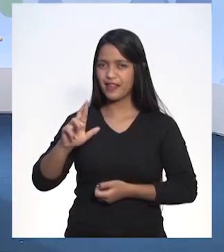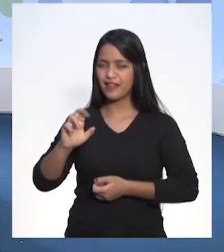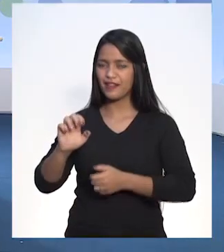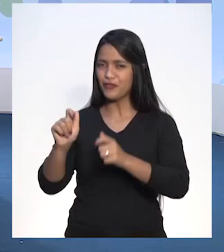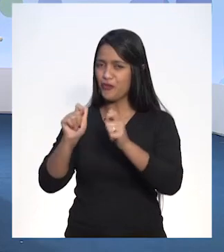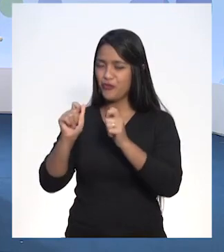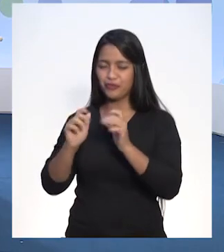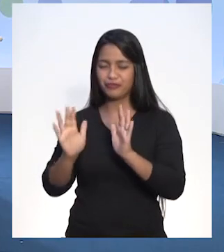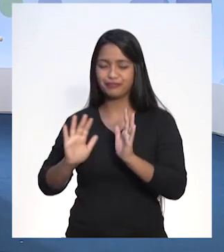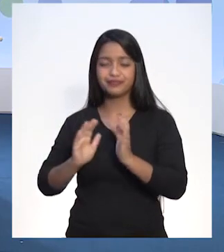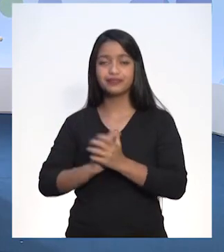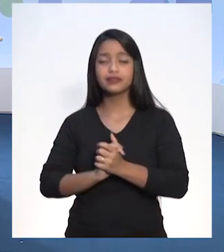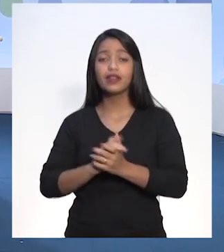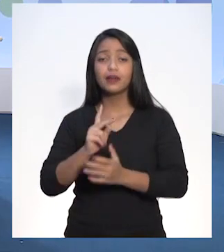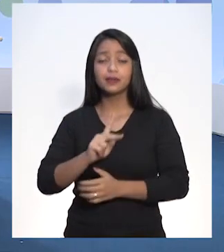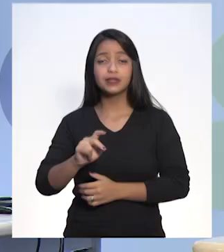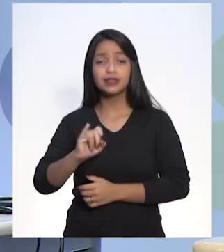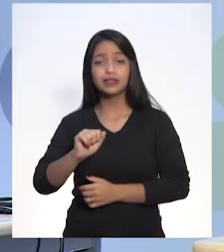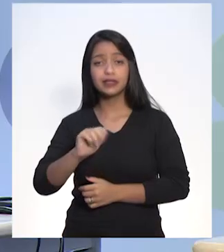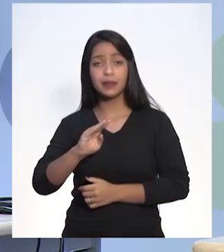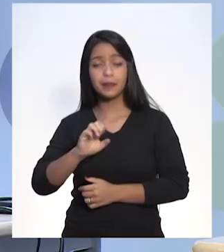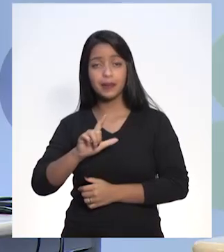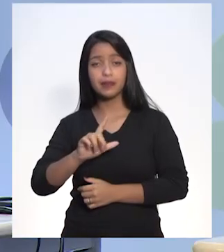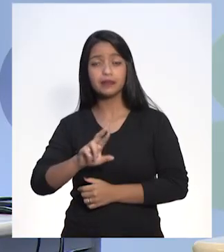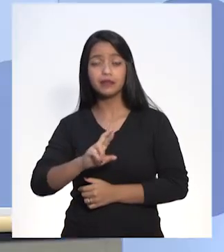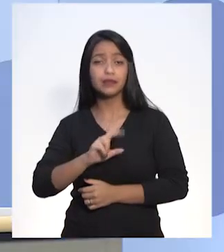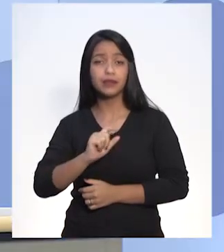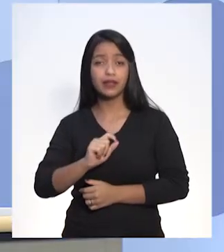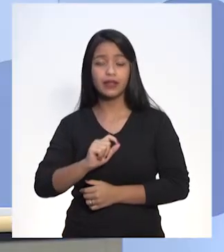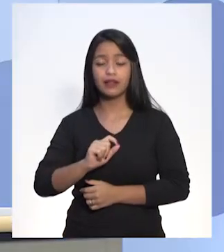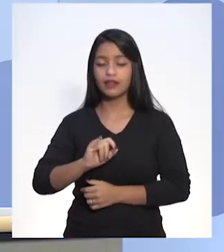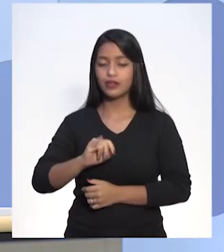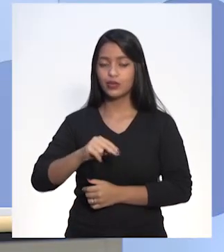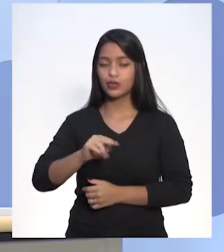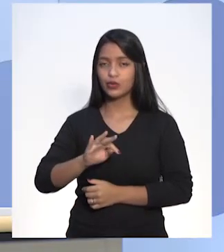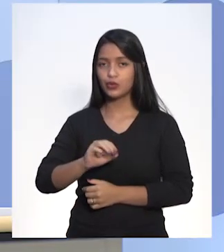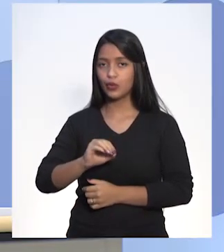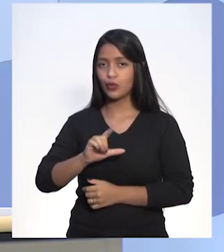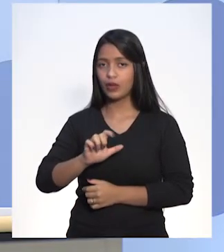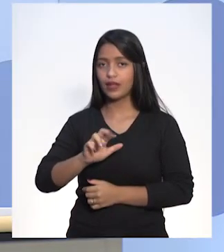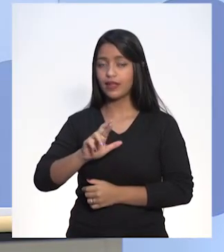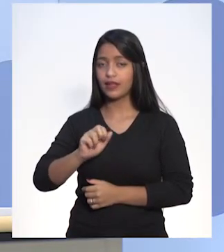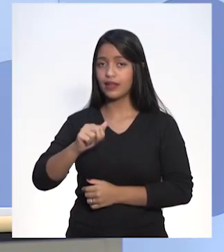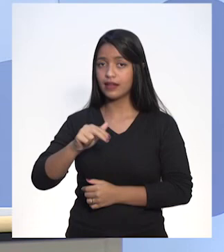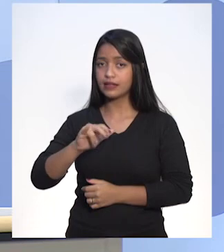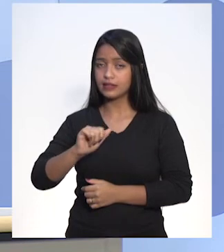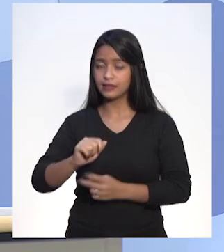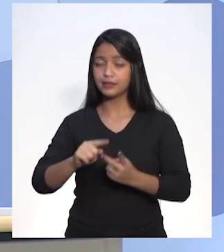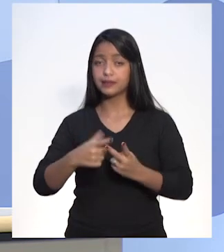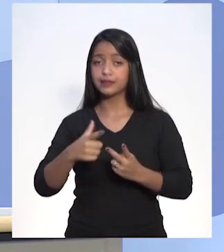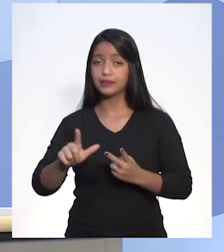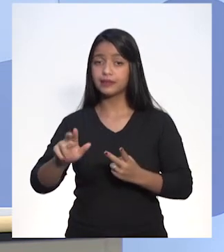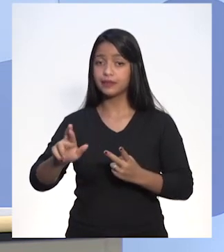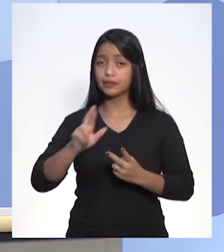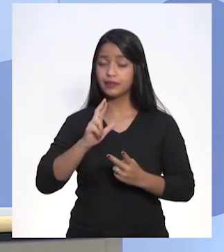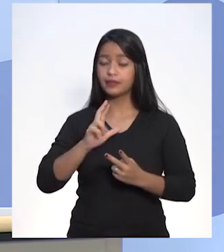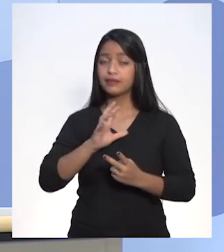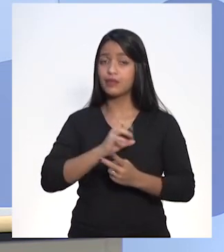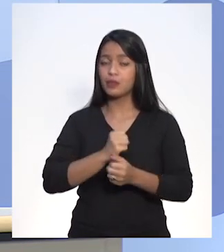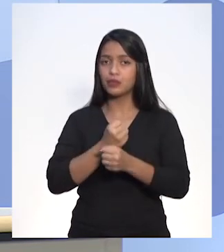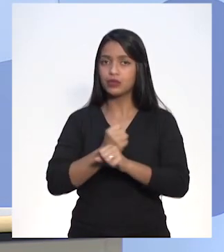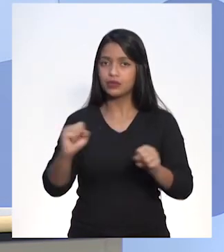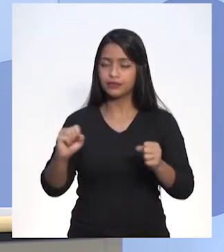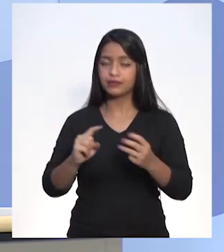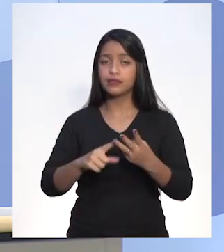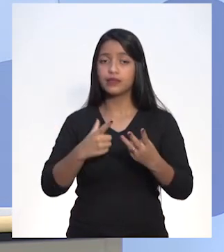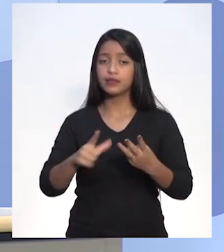Para Maria José, amor e separação. O que mais? O que traz de reflexão? Esses 2 textos